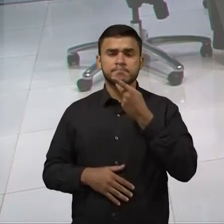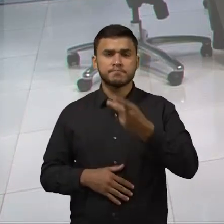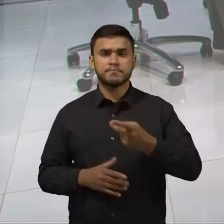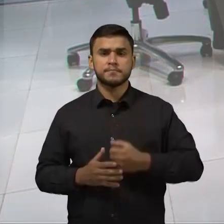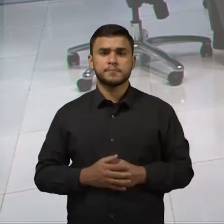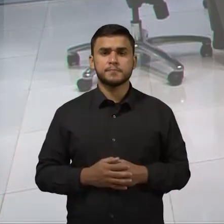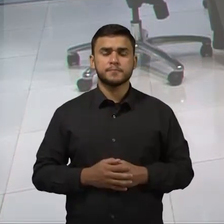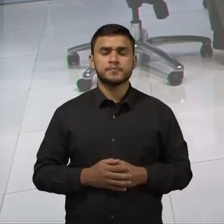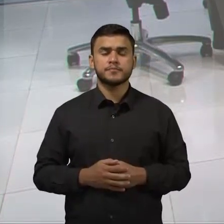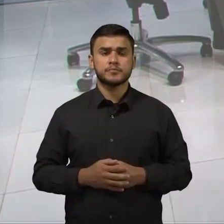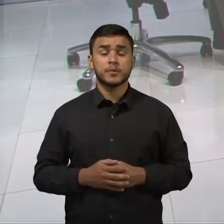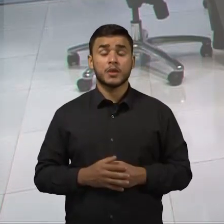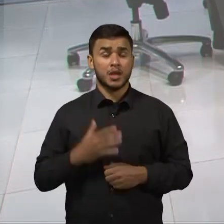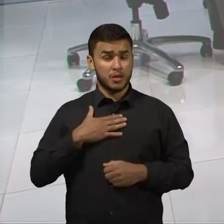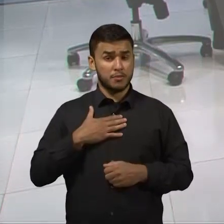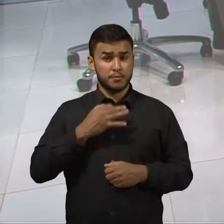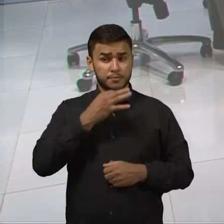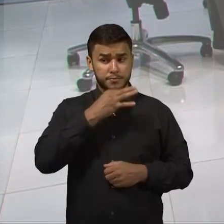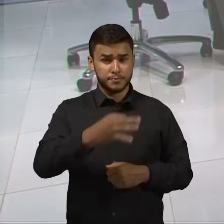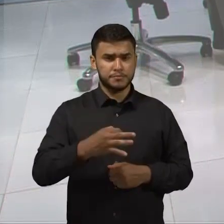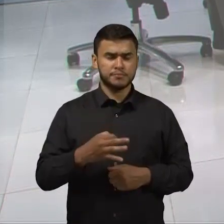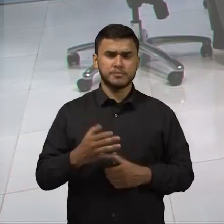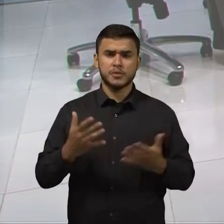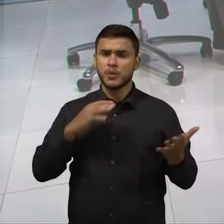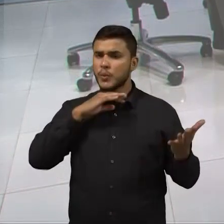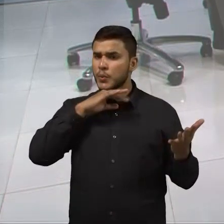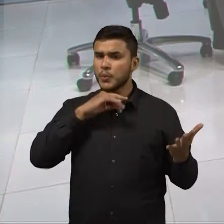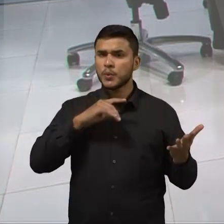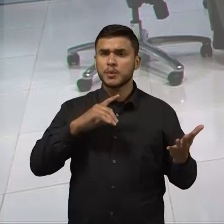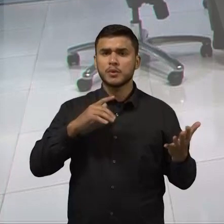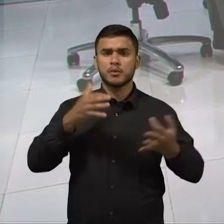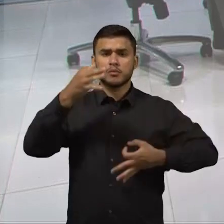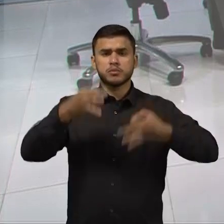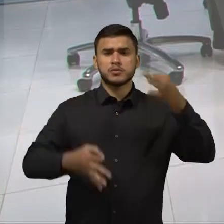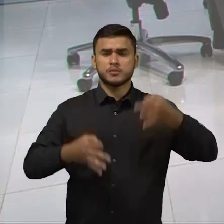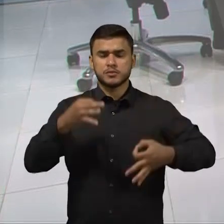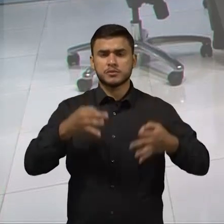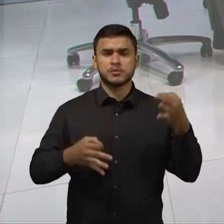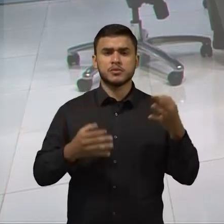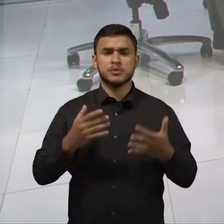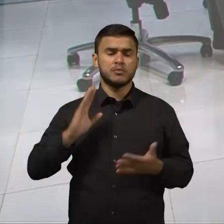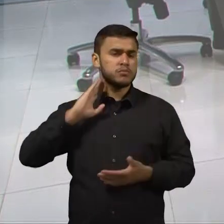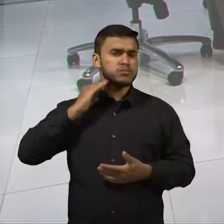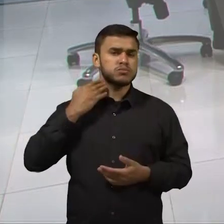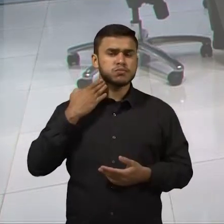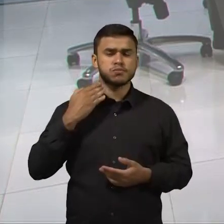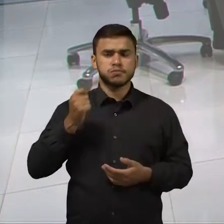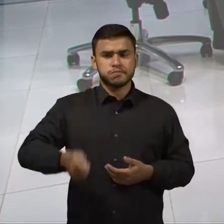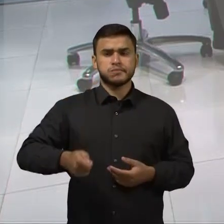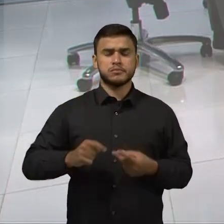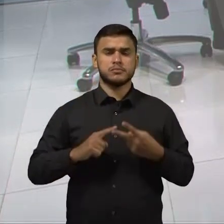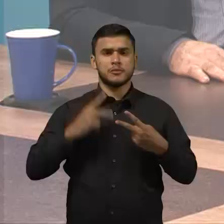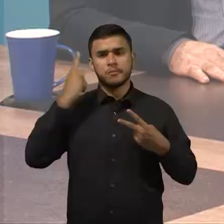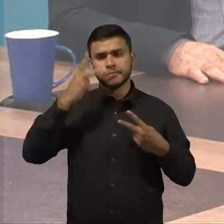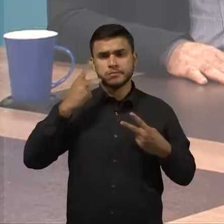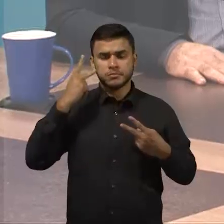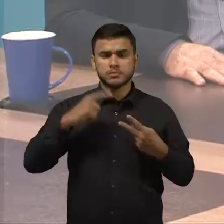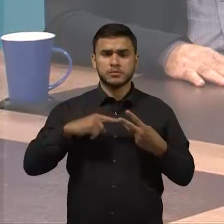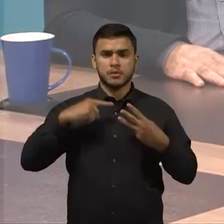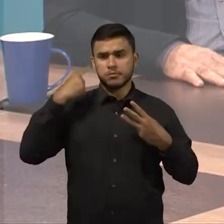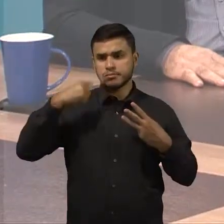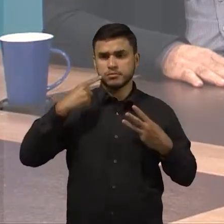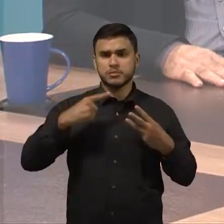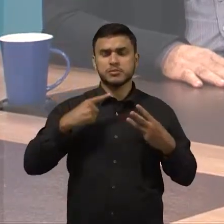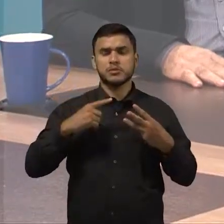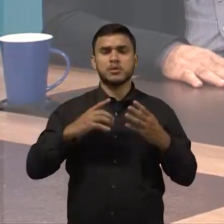o seguinte. É muito ruim quando nós temos qualquer tribunal. Por que juiz, promotor, toda essa parte da